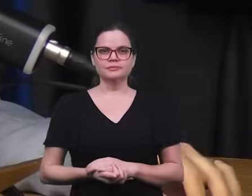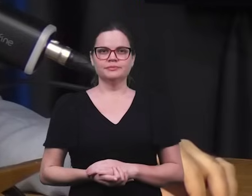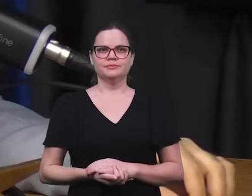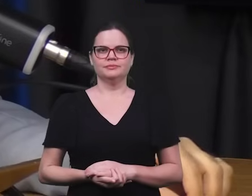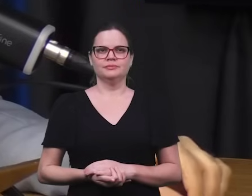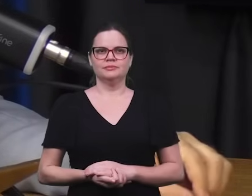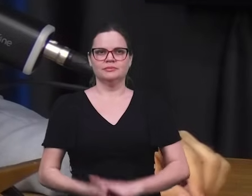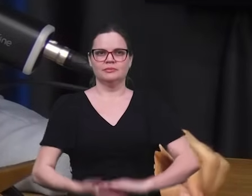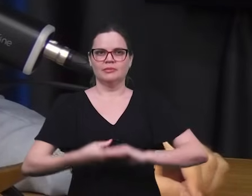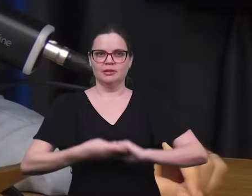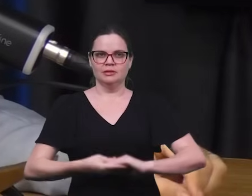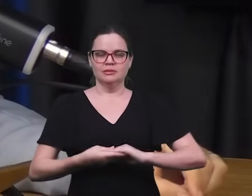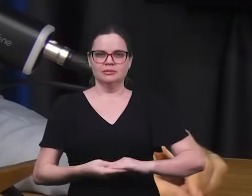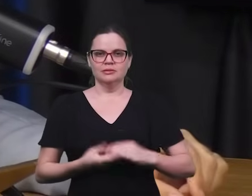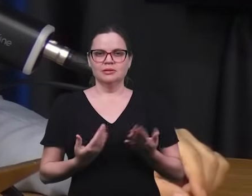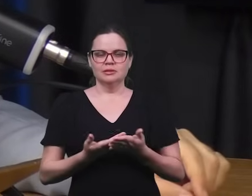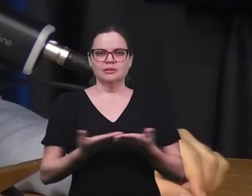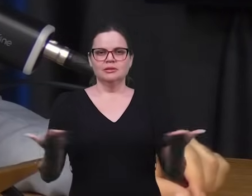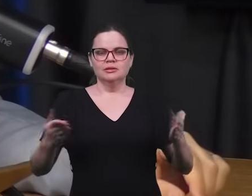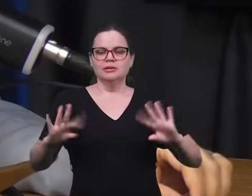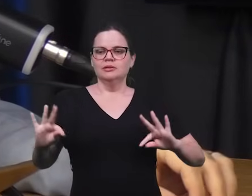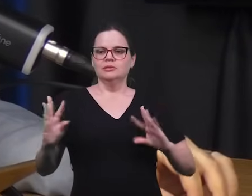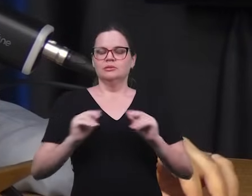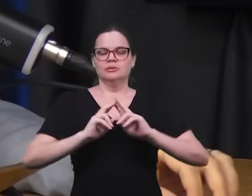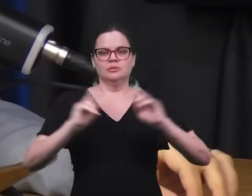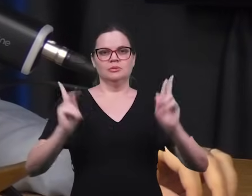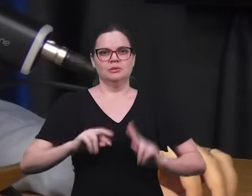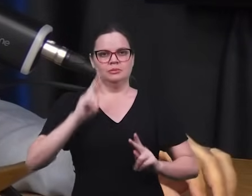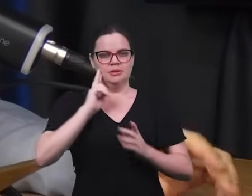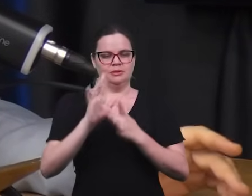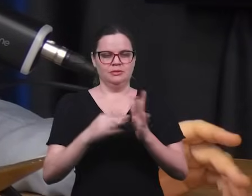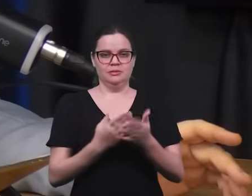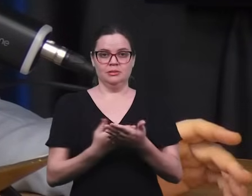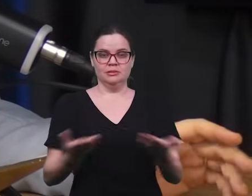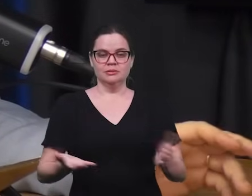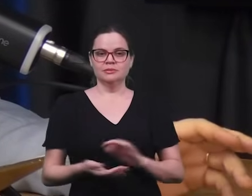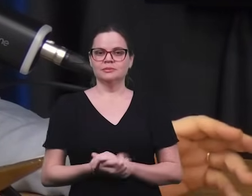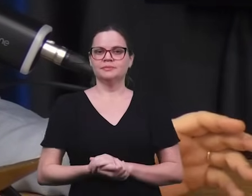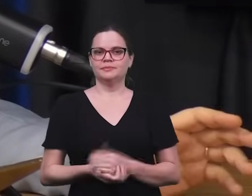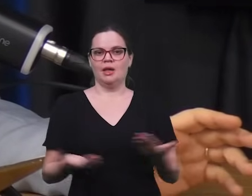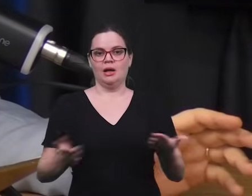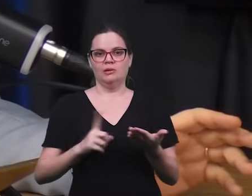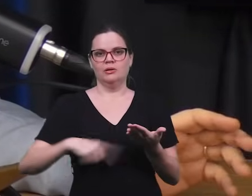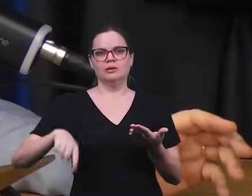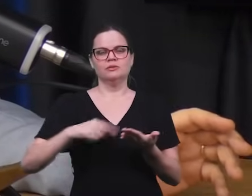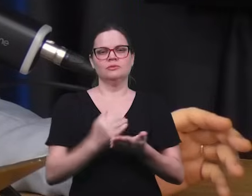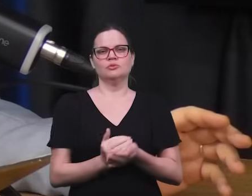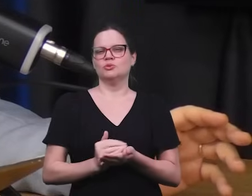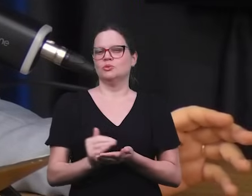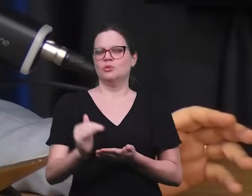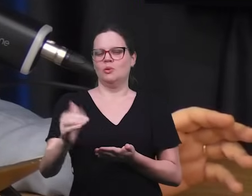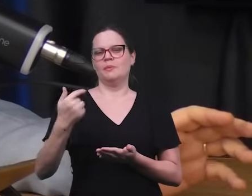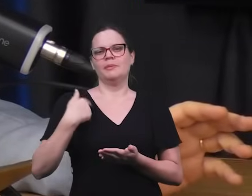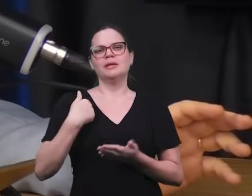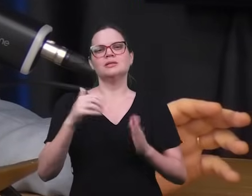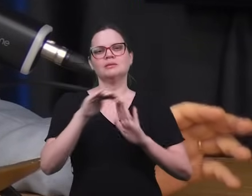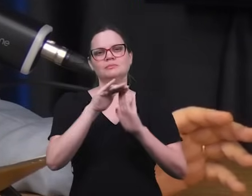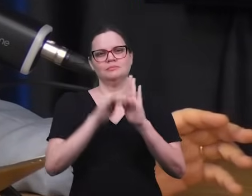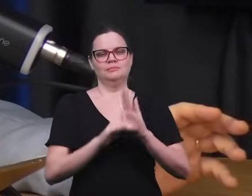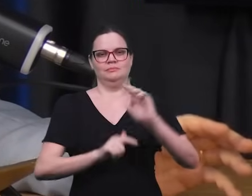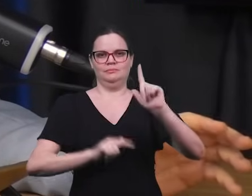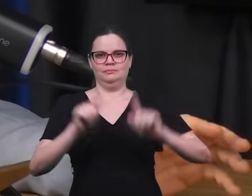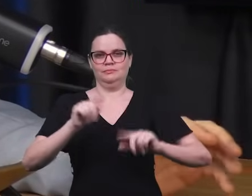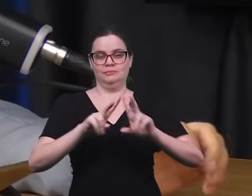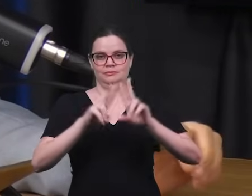Eu saúdo todos aqueles que nos assistem com a paz do Senhor Jesus. Agora, nós estamos dando início ao programa